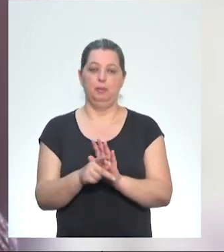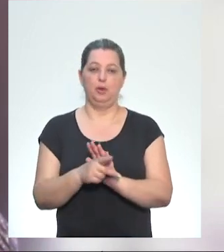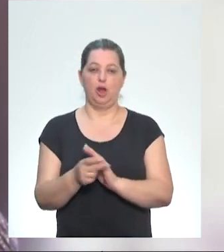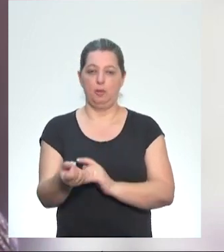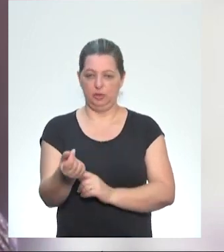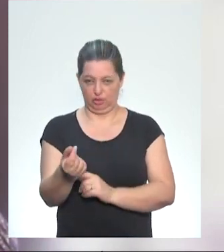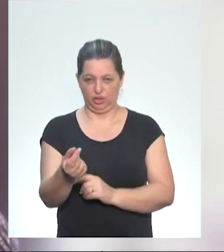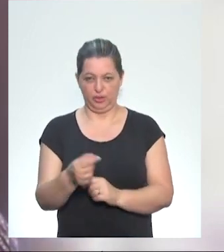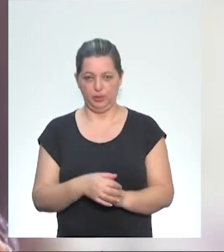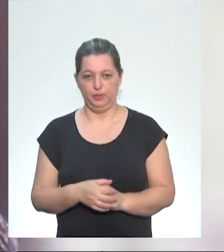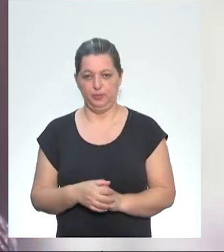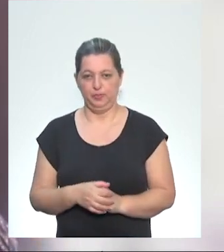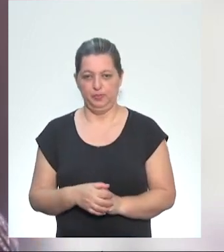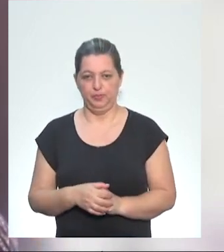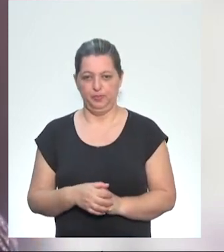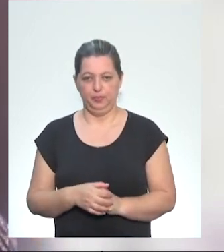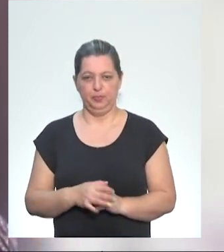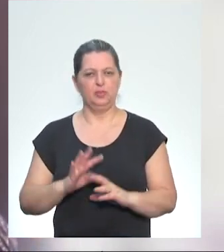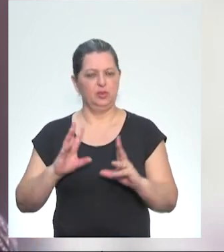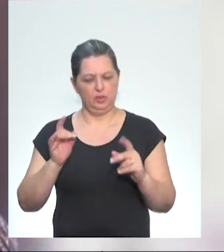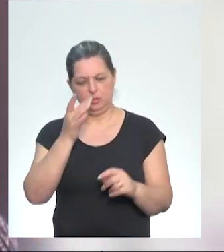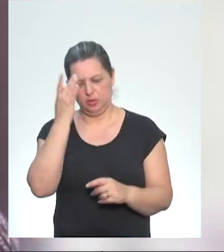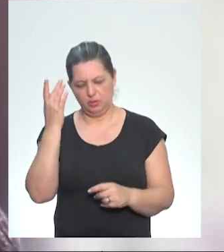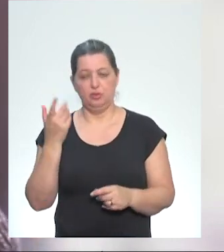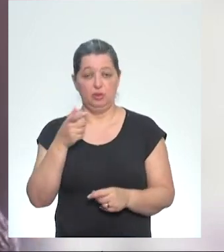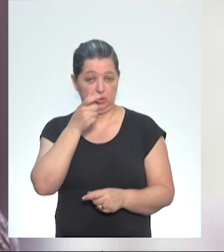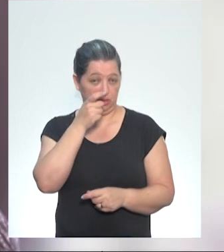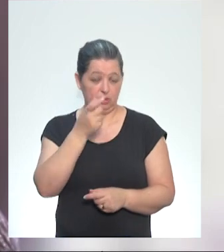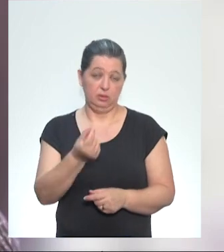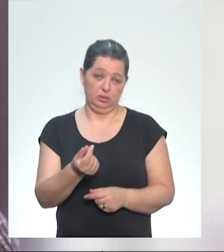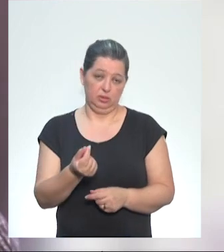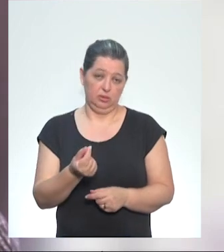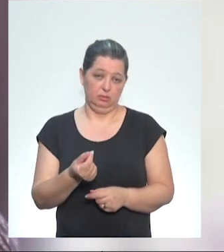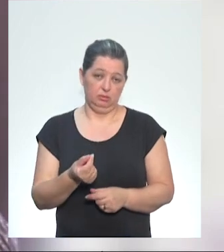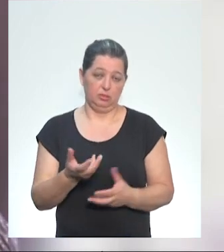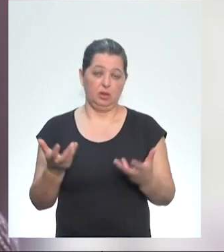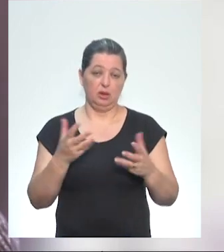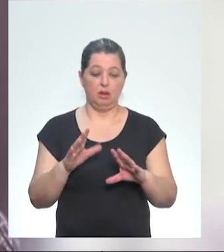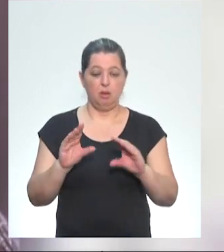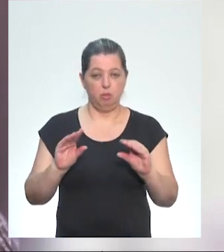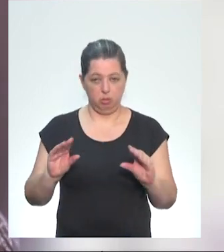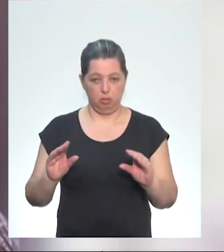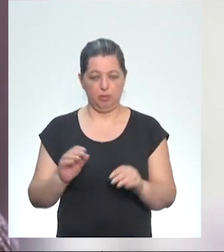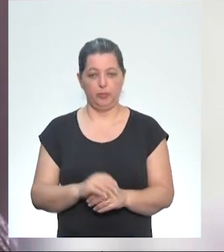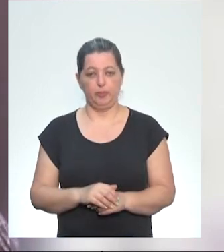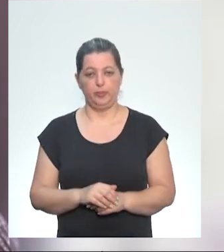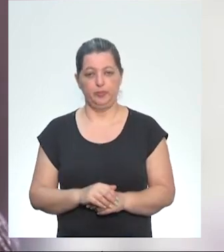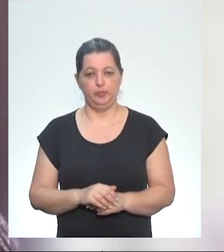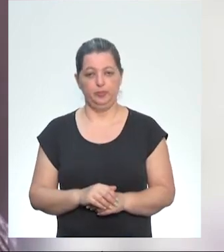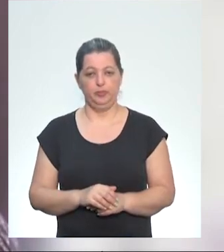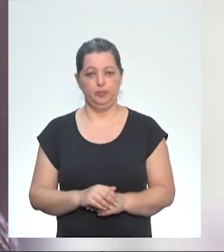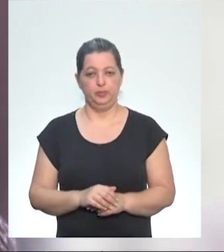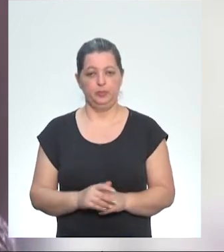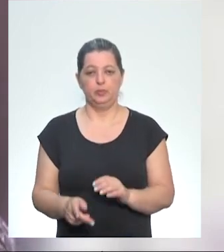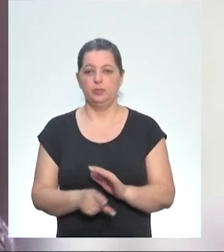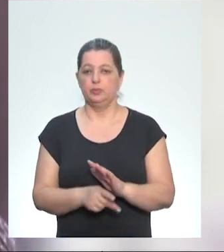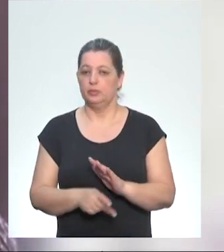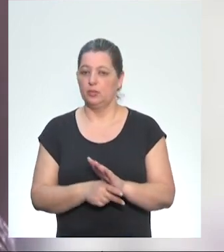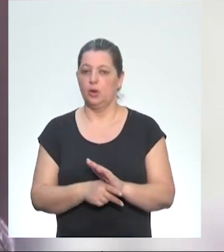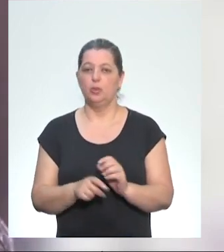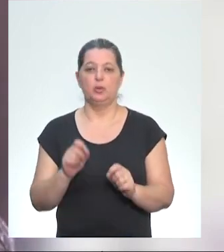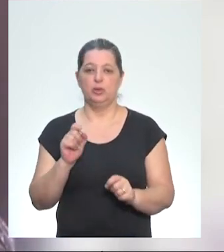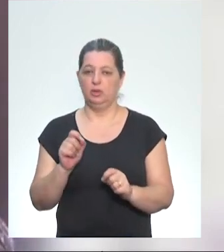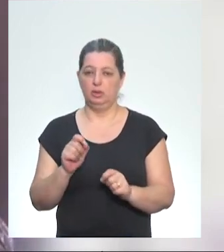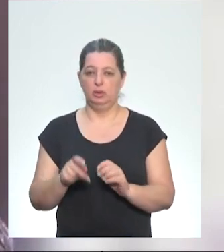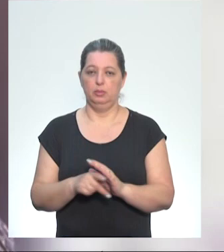de um dinheiro, né, para ter um pouco mais de conforto, fazer suas coisas, entra os europeus colocando dinheiro em cima para que houvesse aí